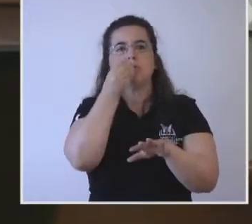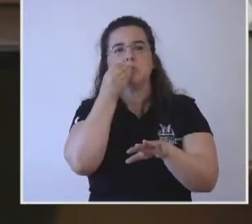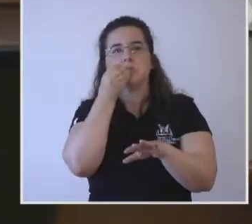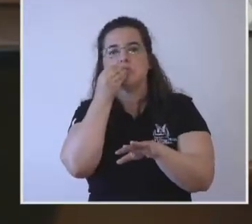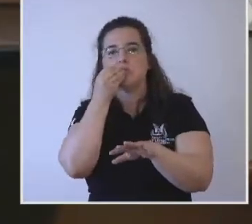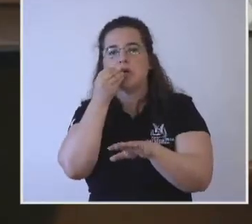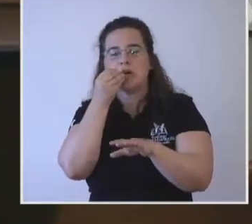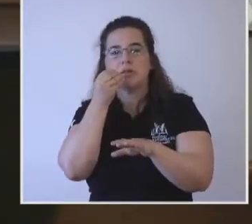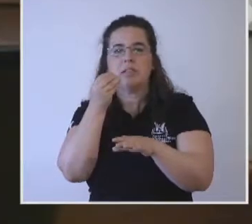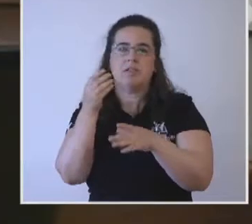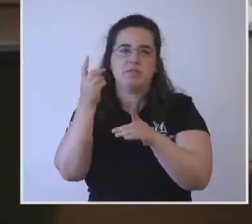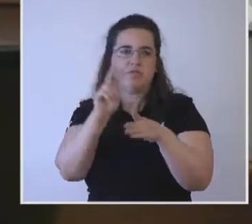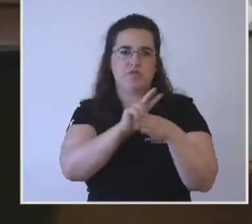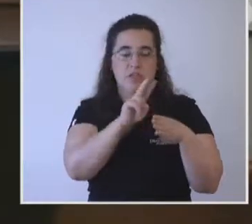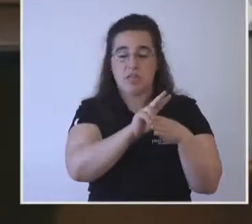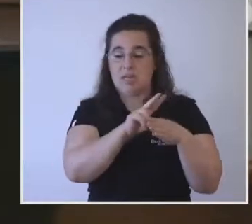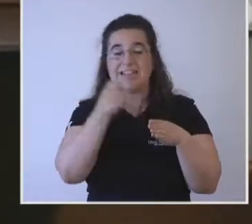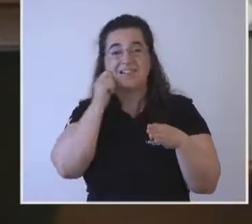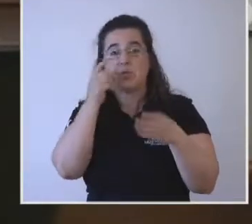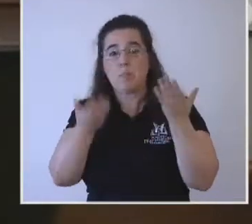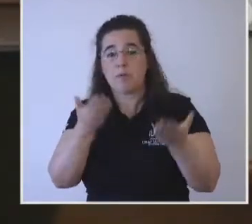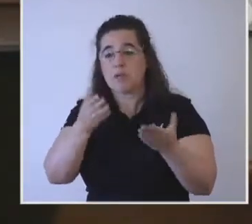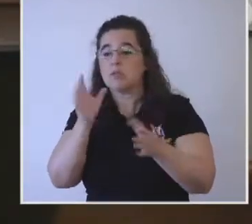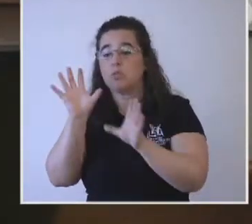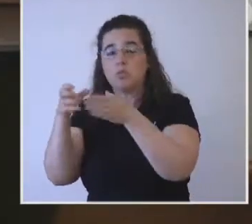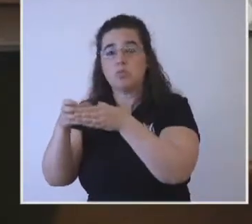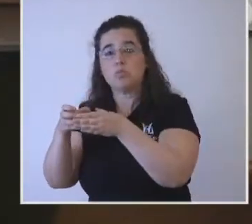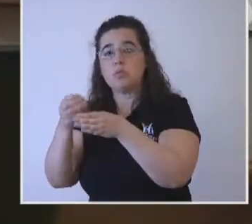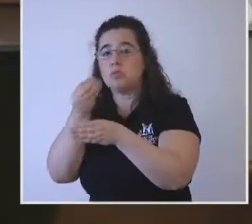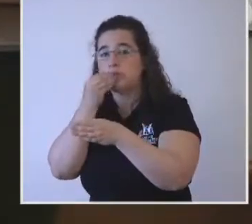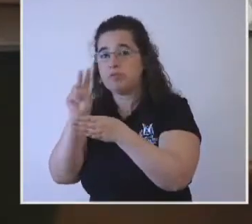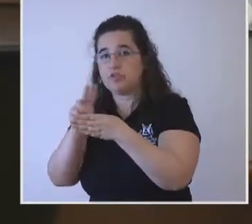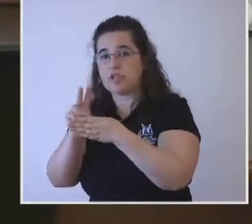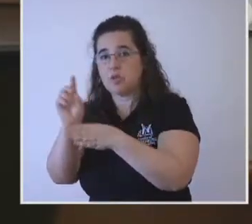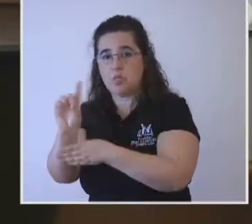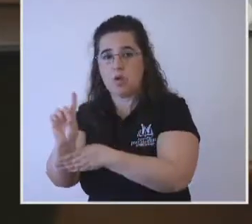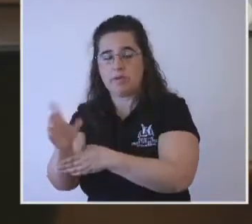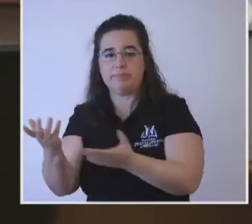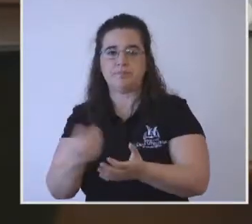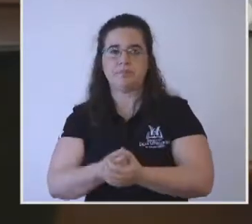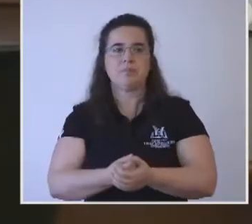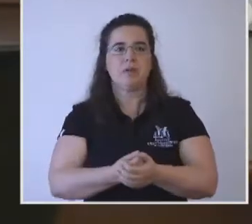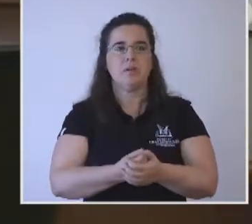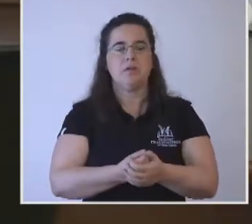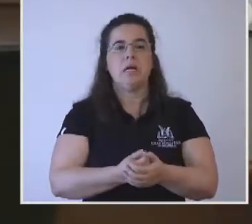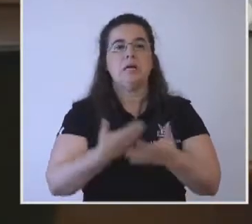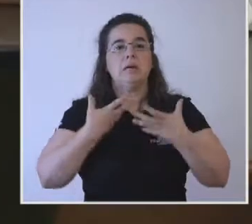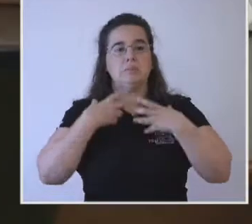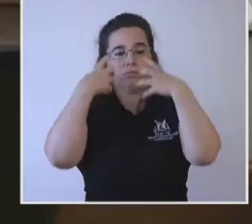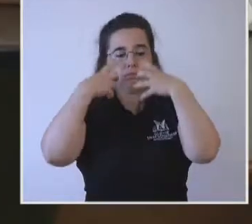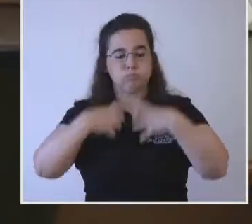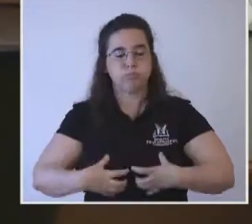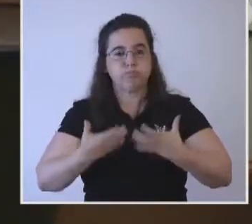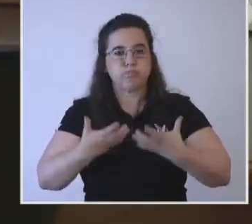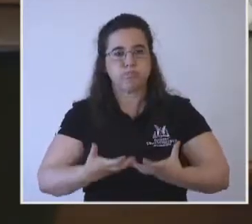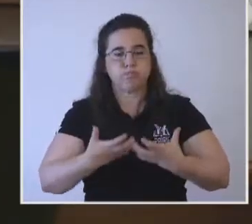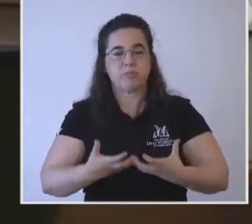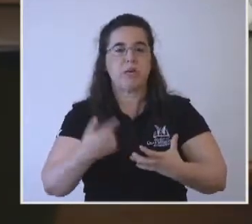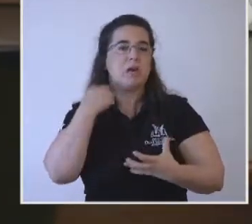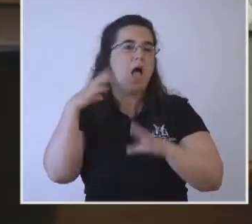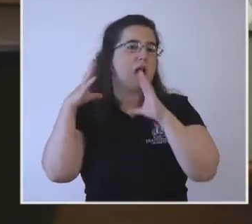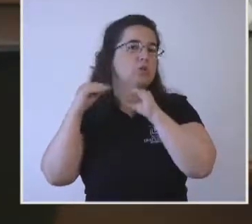Quando falamos desse mesmo valor, a proteína C ajustada com o índice de massa corporal, com a obesidade, porque nós sabemos que a gordura